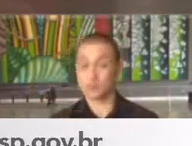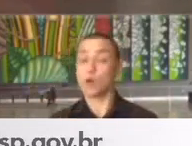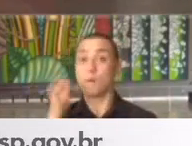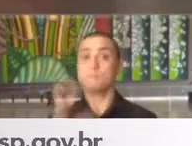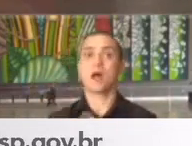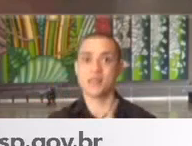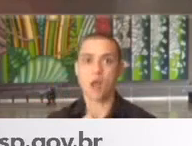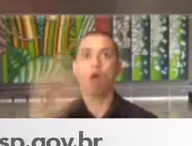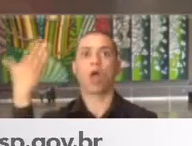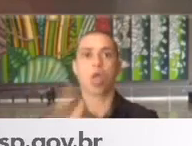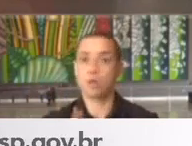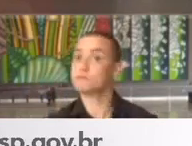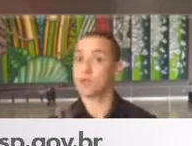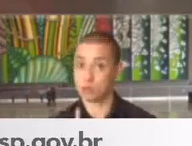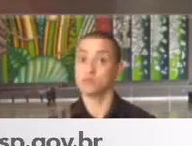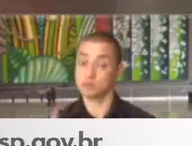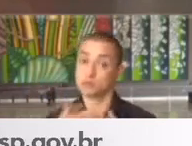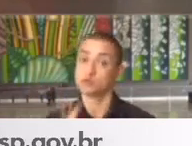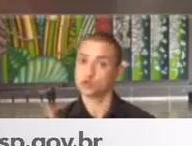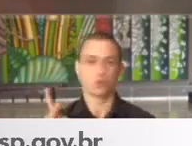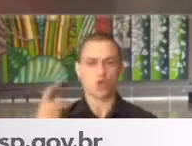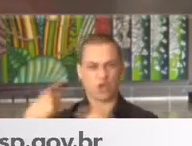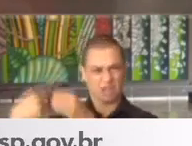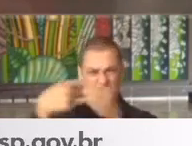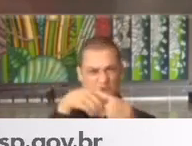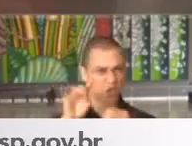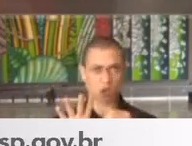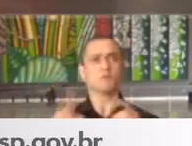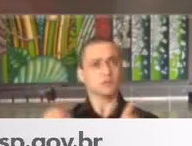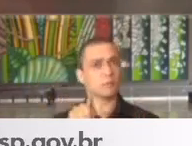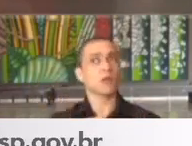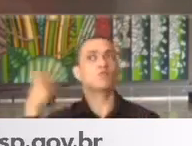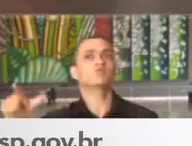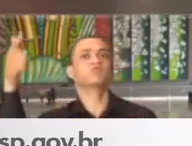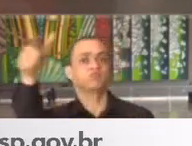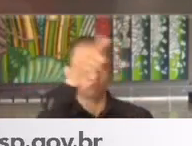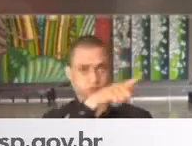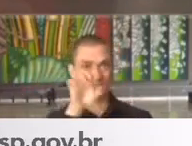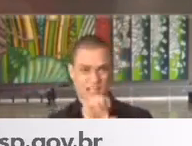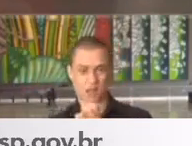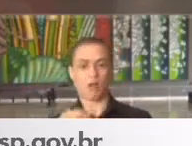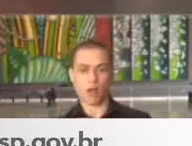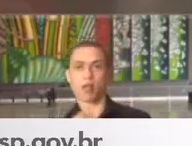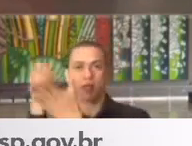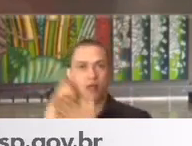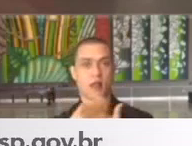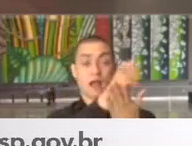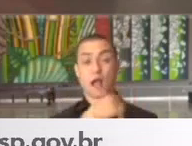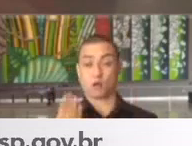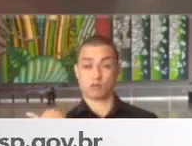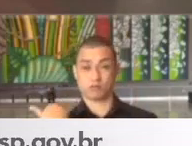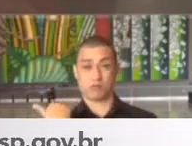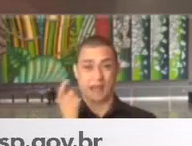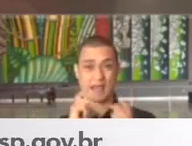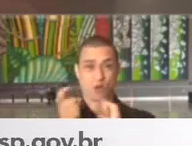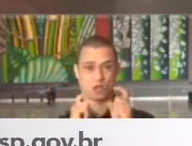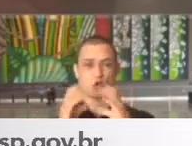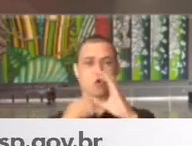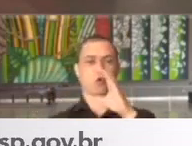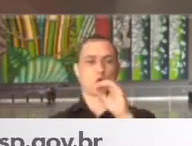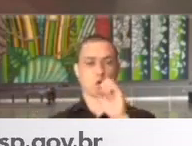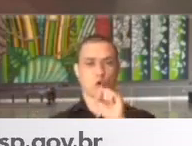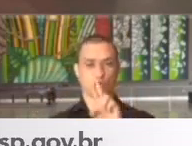feito regularmente, não só para o interior do estado de São Paulo, como também para outros estados. Acabamos de sair de uma reunião do COSUD,